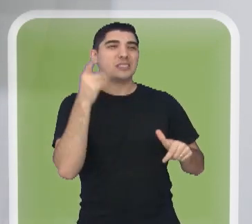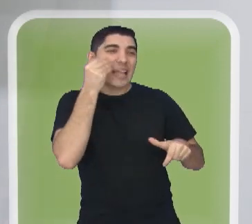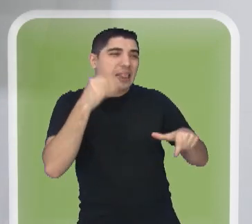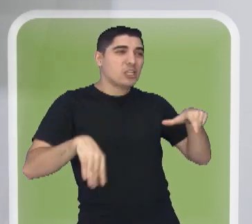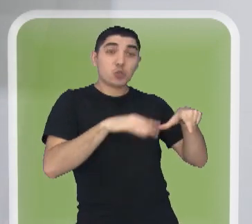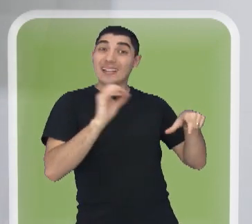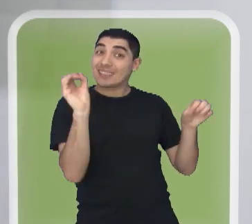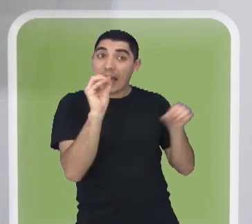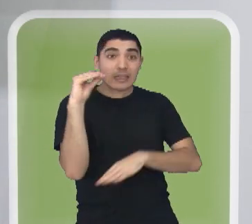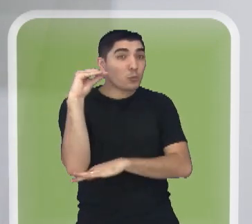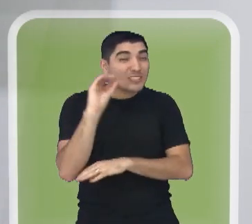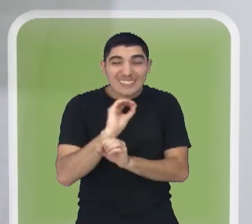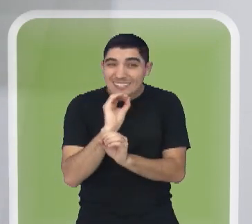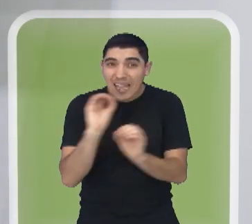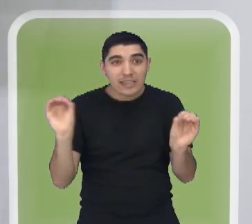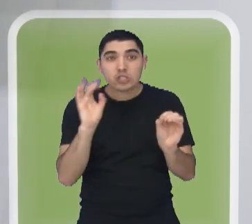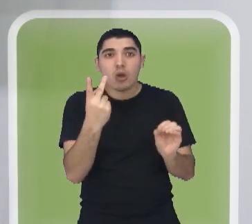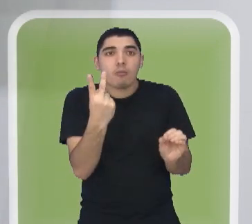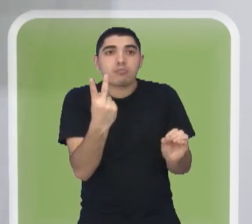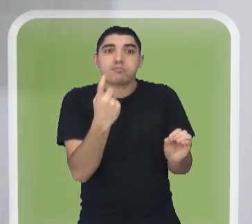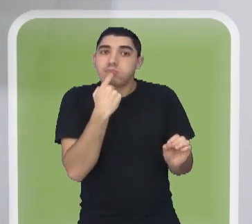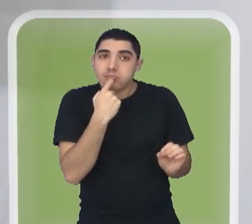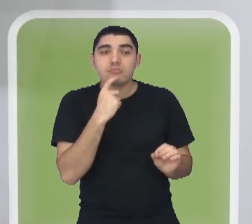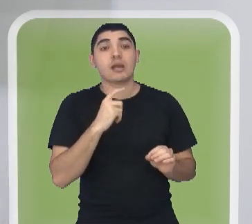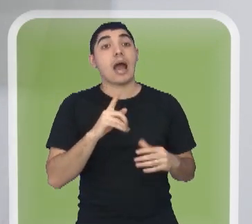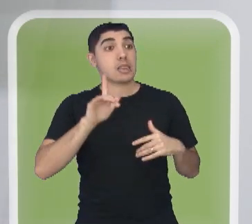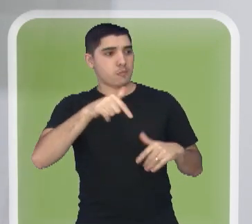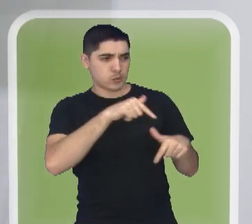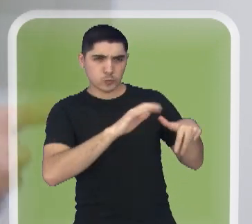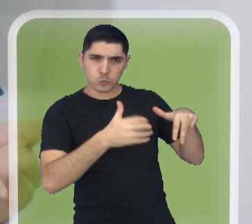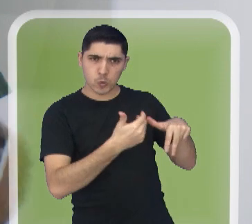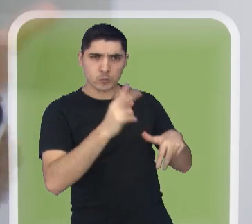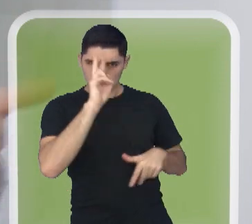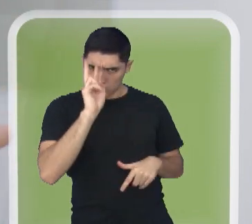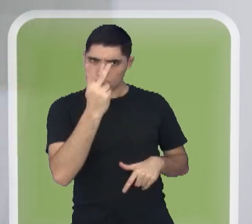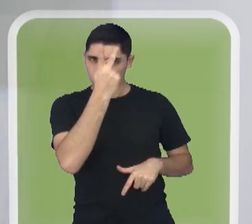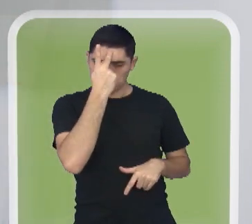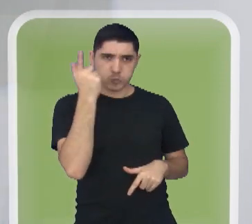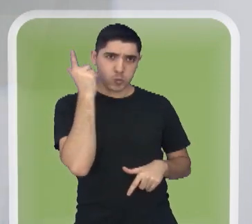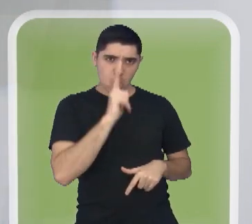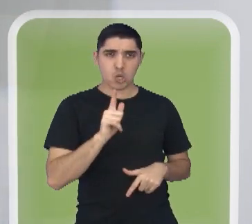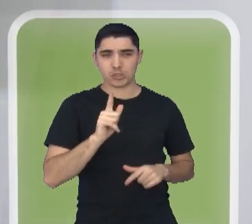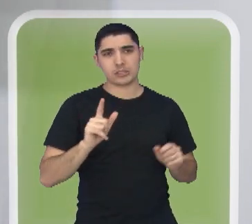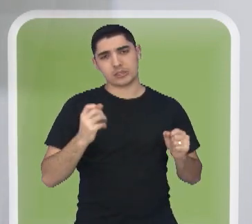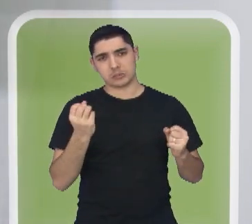gol. E aí o joseense conseguiu se recuperar na partida. Lógico que teve um jogador